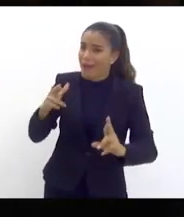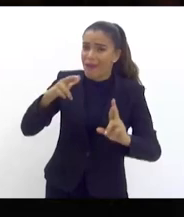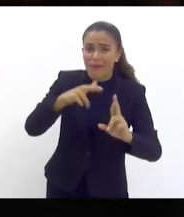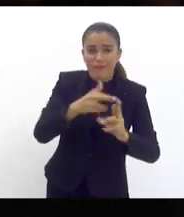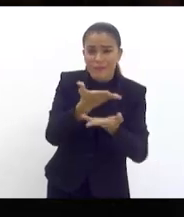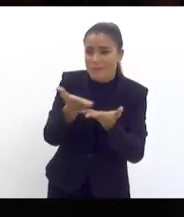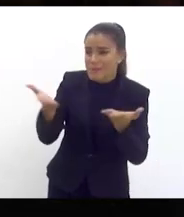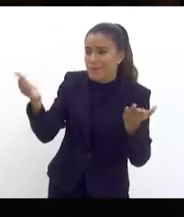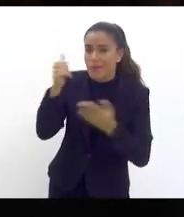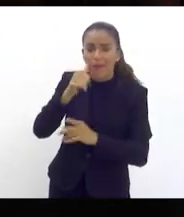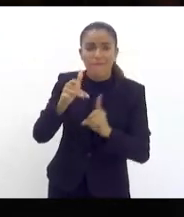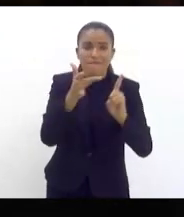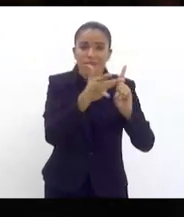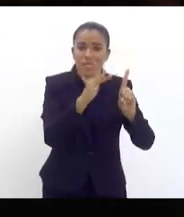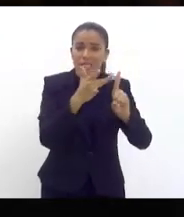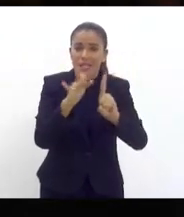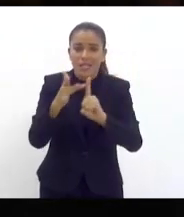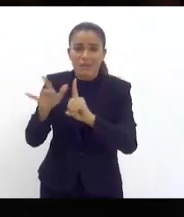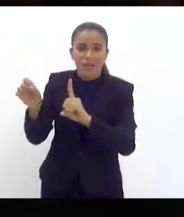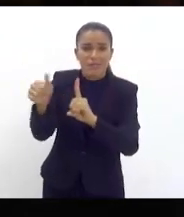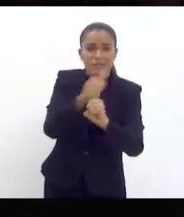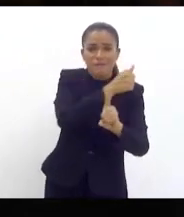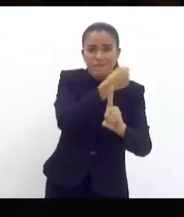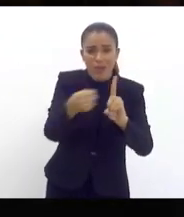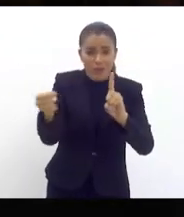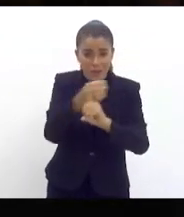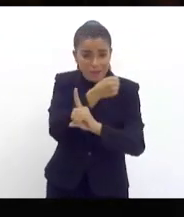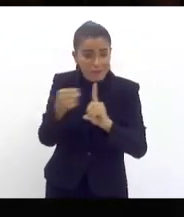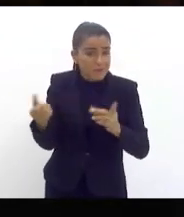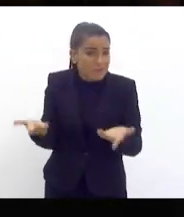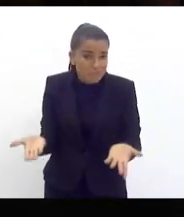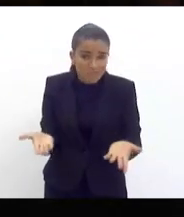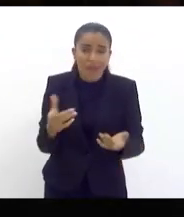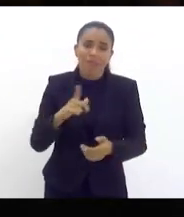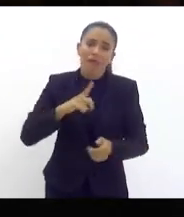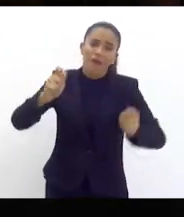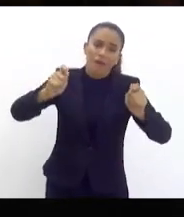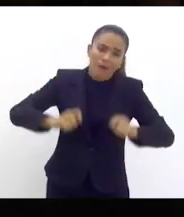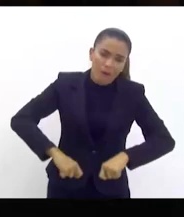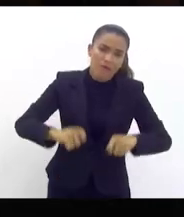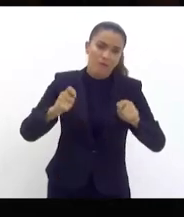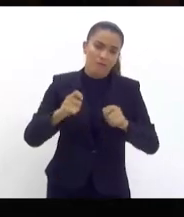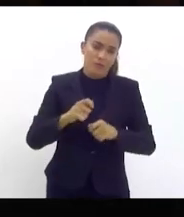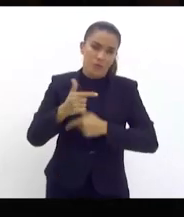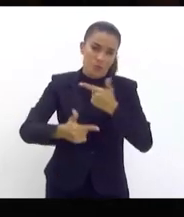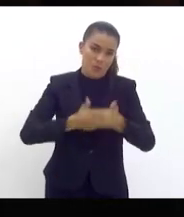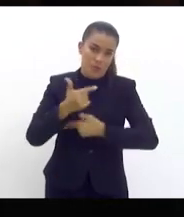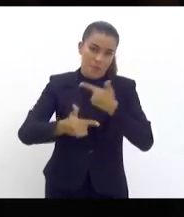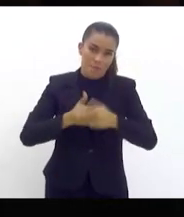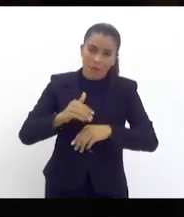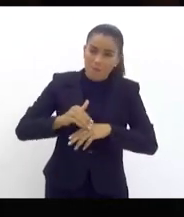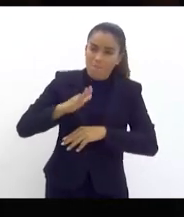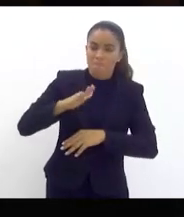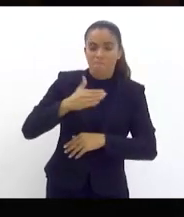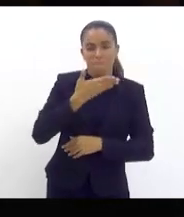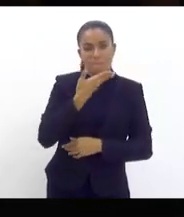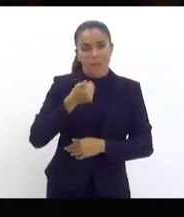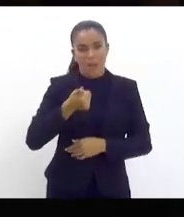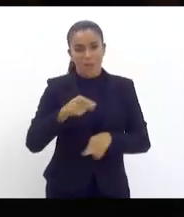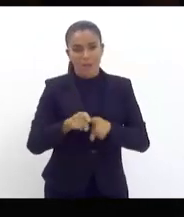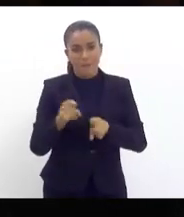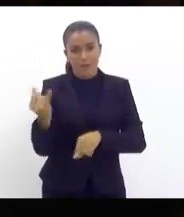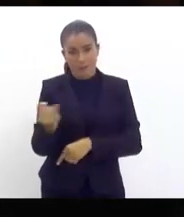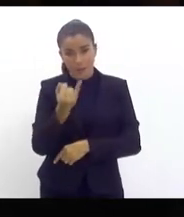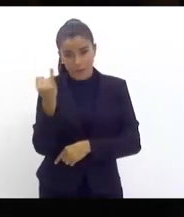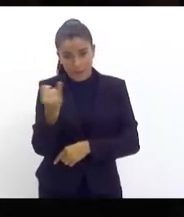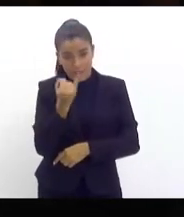essas vítimas de violência, que pode, sim, ter condições de um trabalho mais regrado e importante,